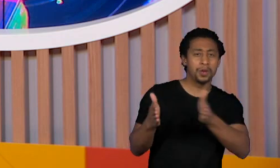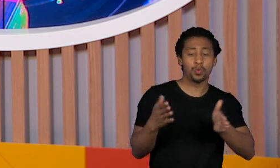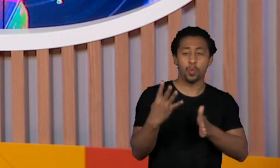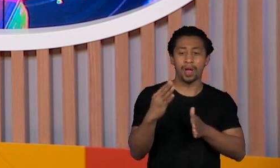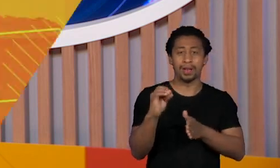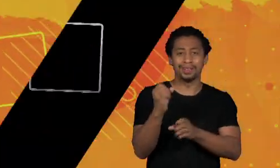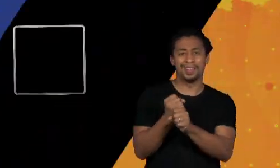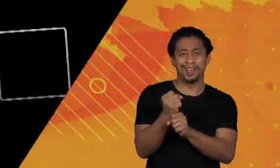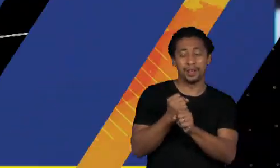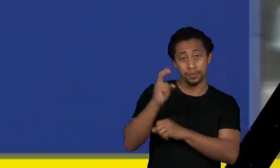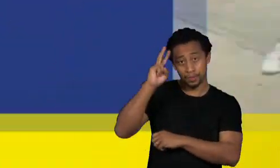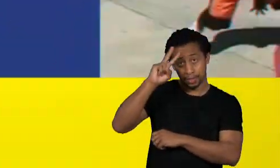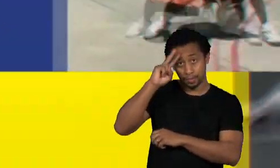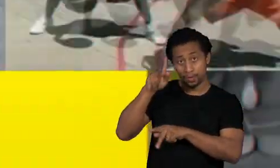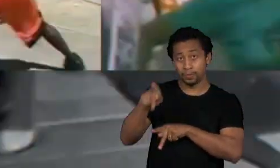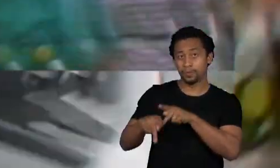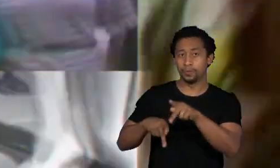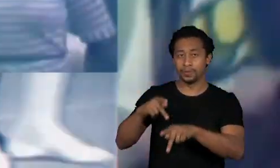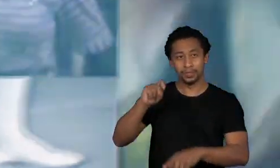país.